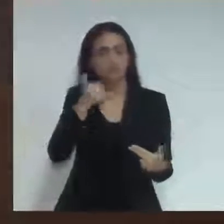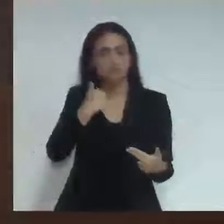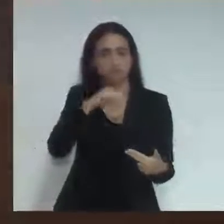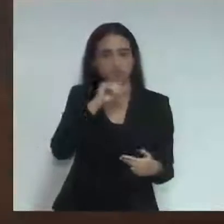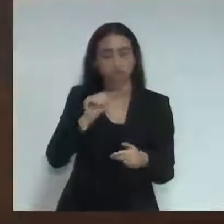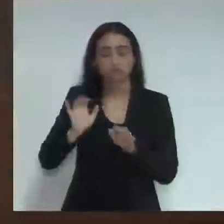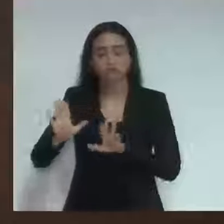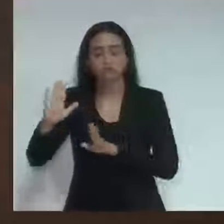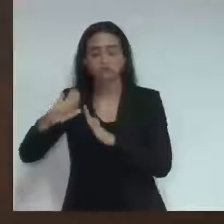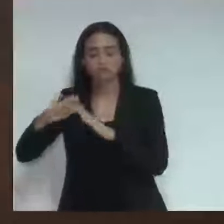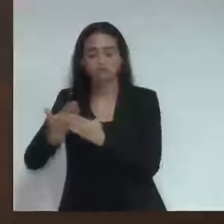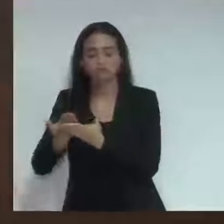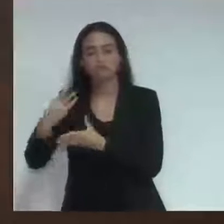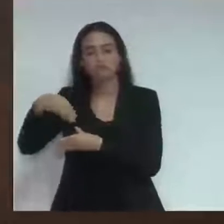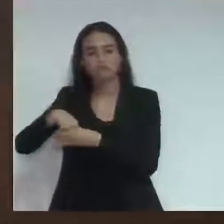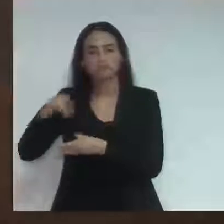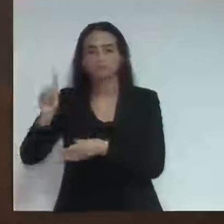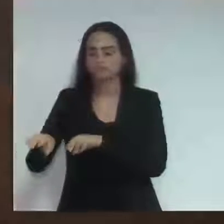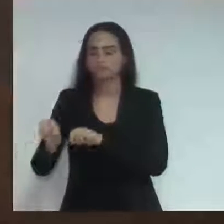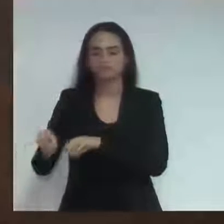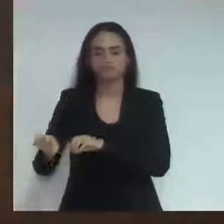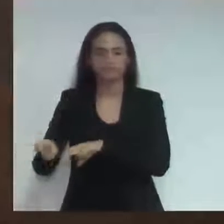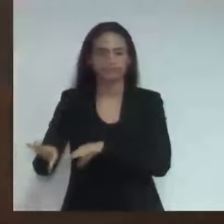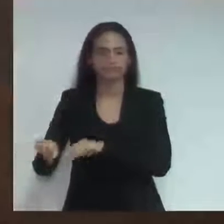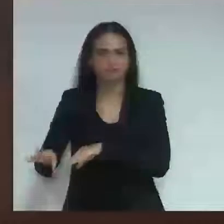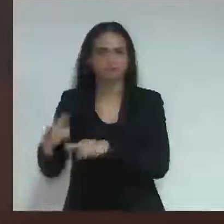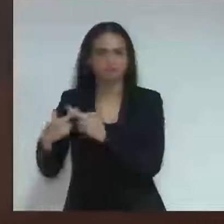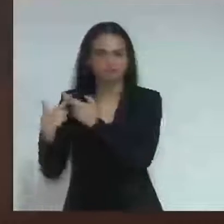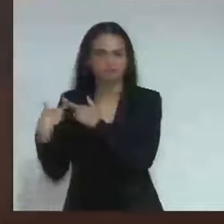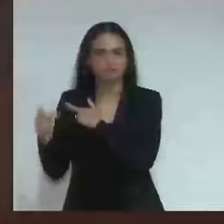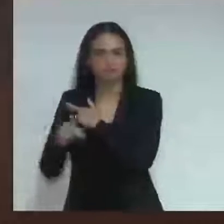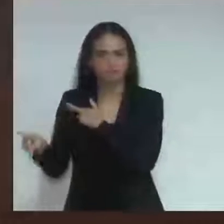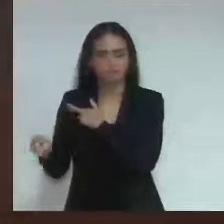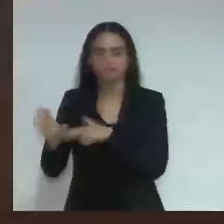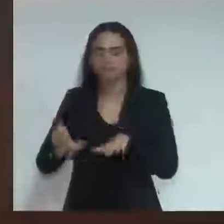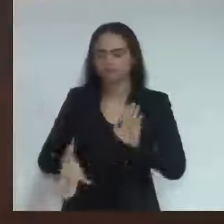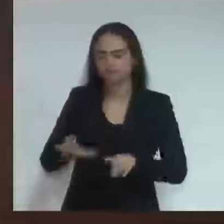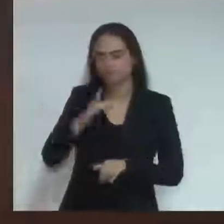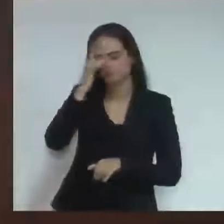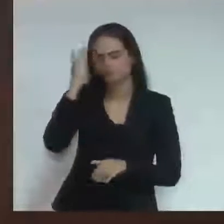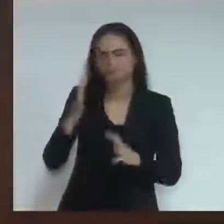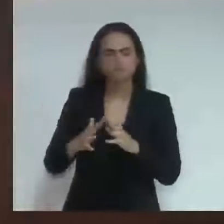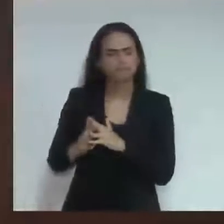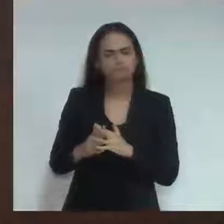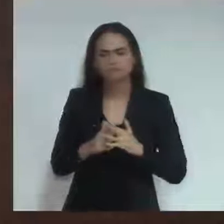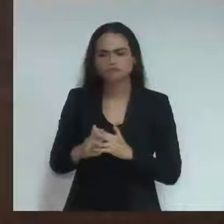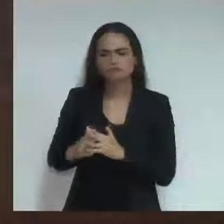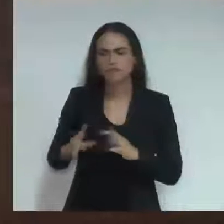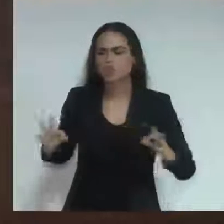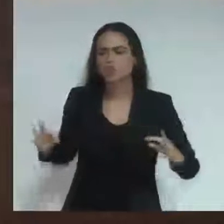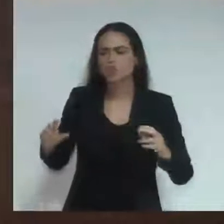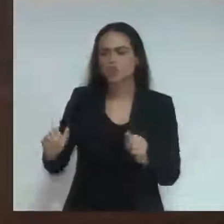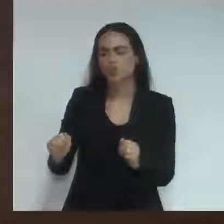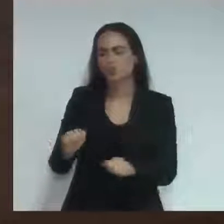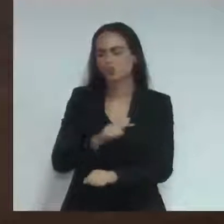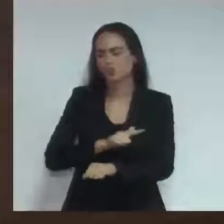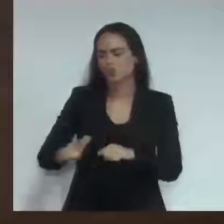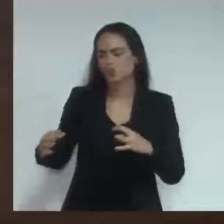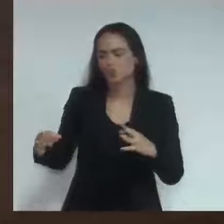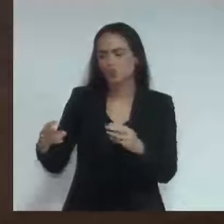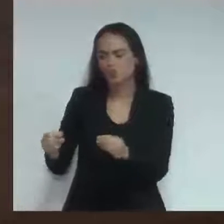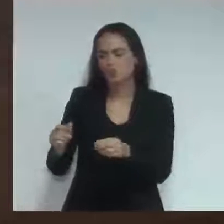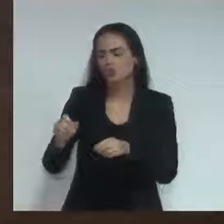ensinar. Então se confunde muito isso e deixam a cargo apenas dos professores, onde a educação deveria